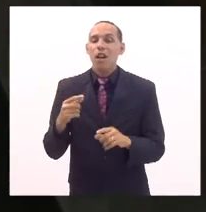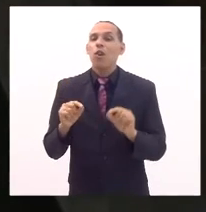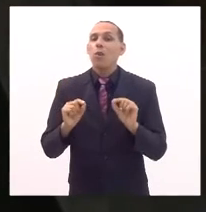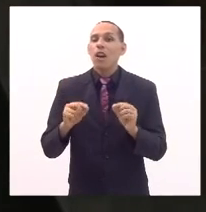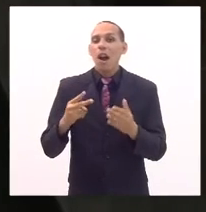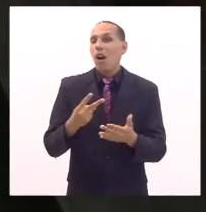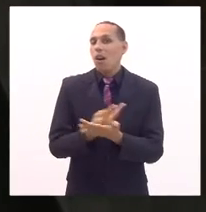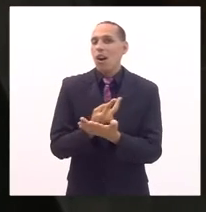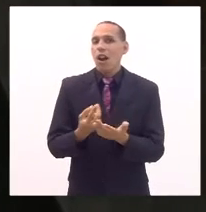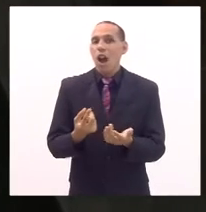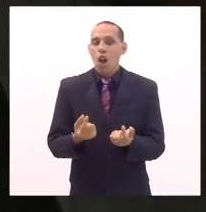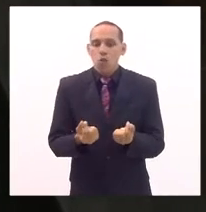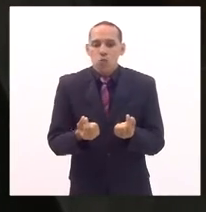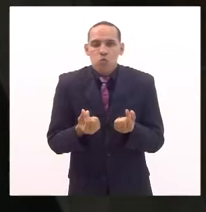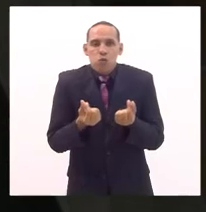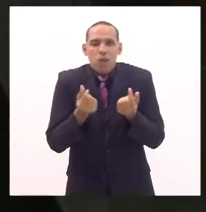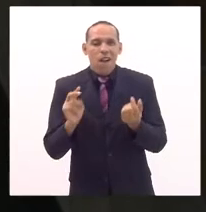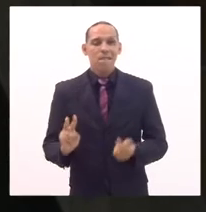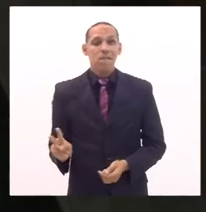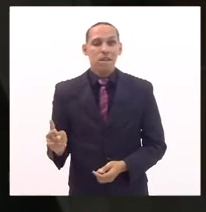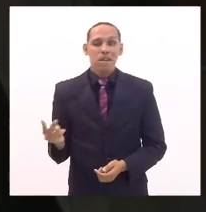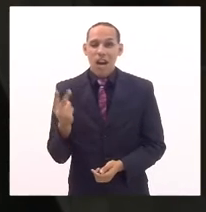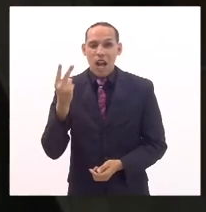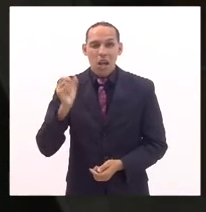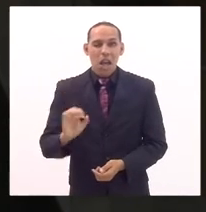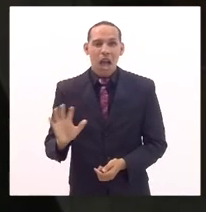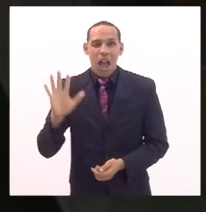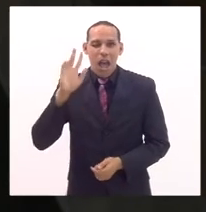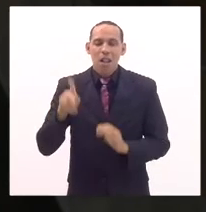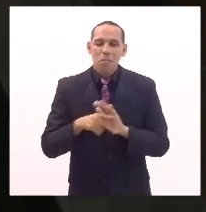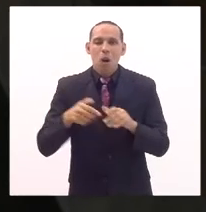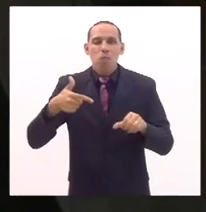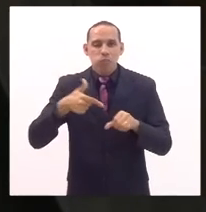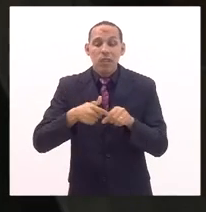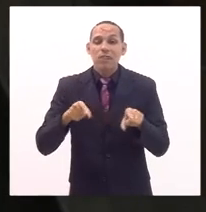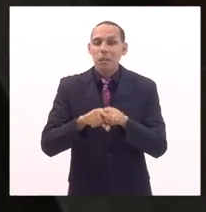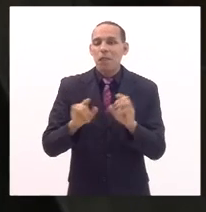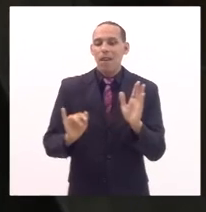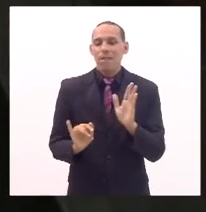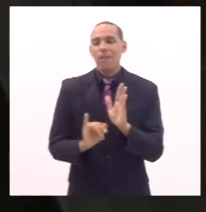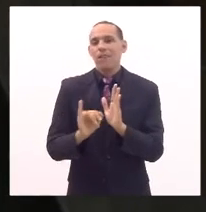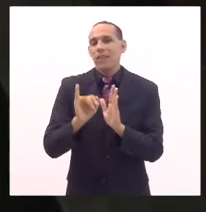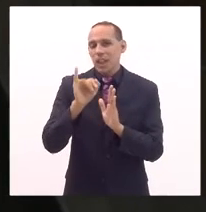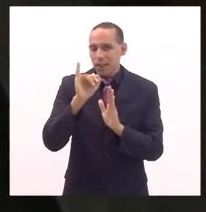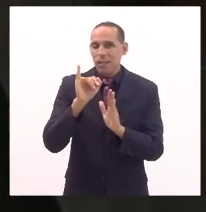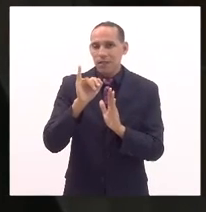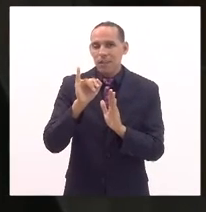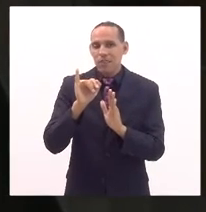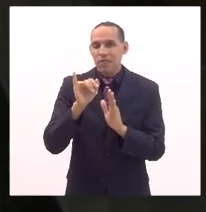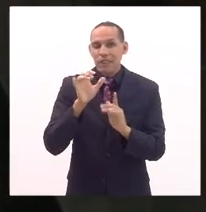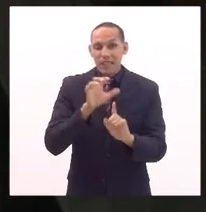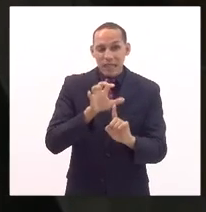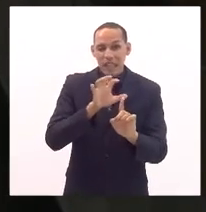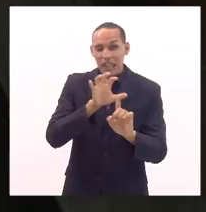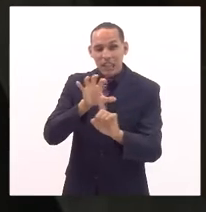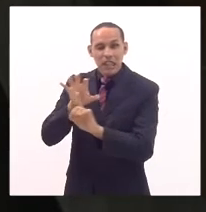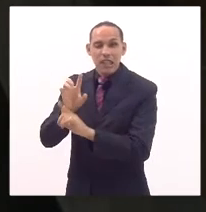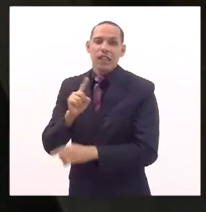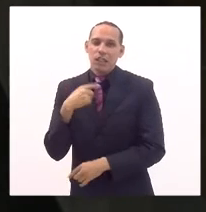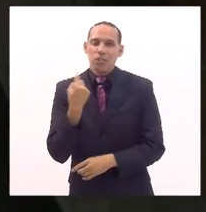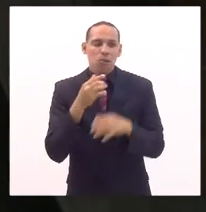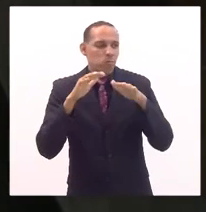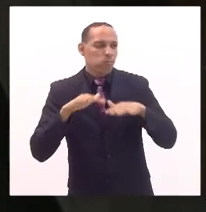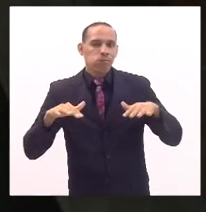absurdo de combustíveis e além da pressão inflacionária da pressão inflacionária que